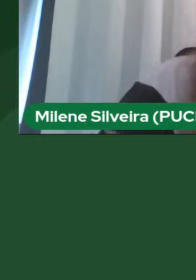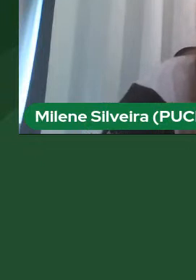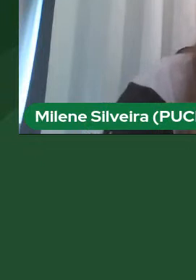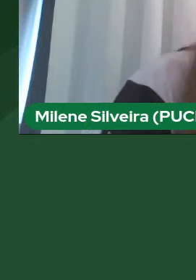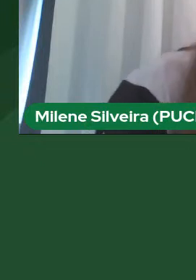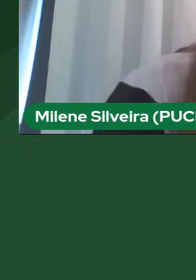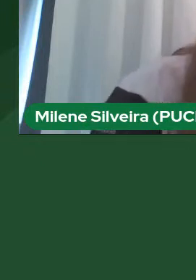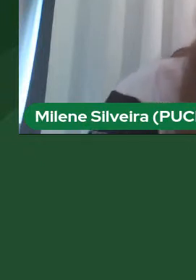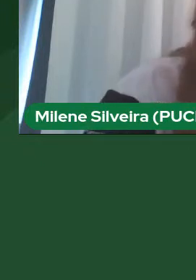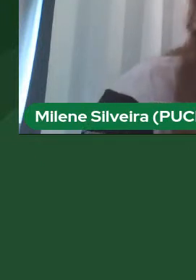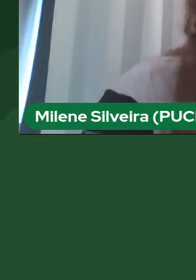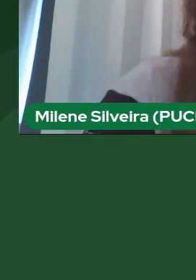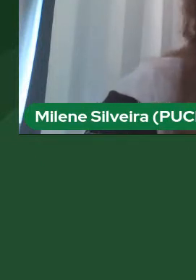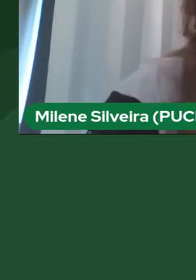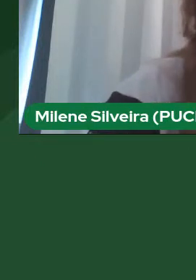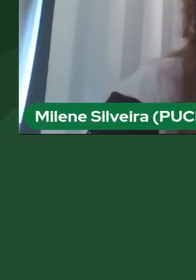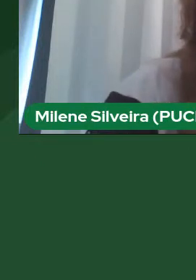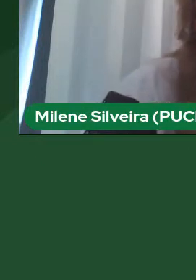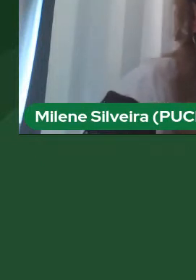fundo, sentadinho.